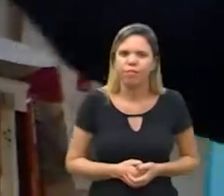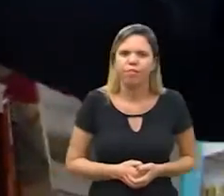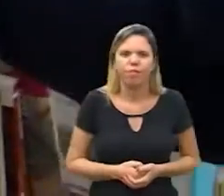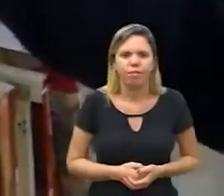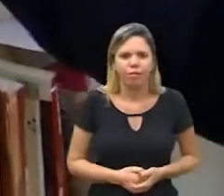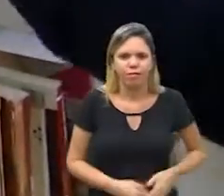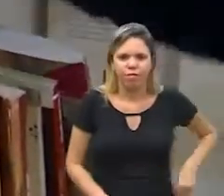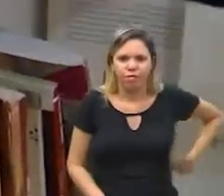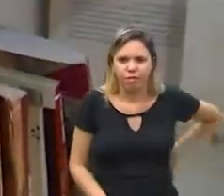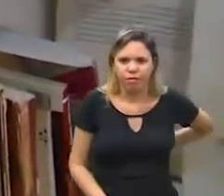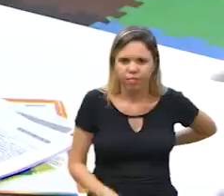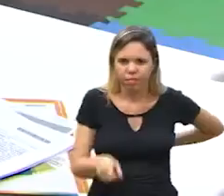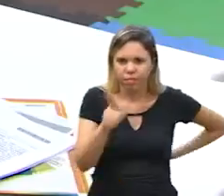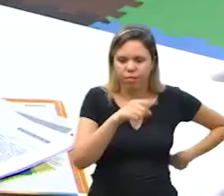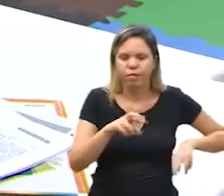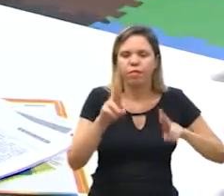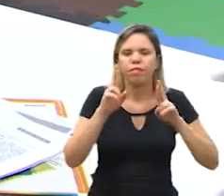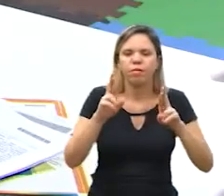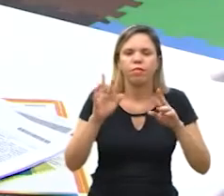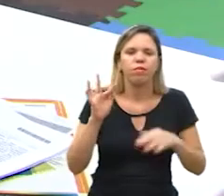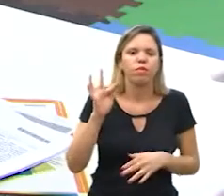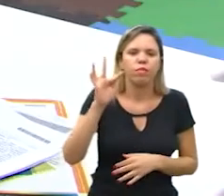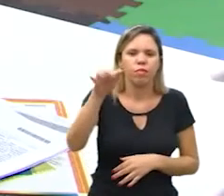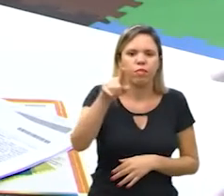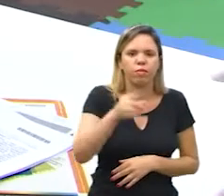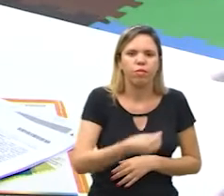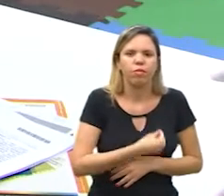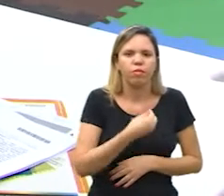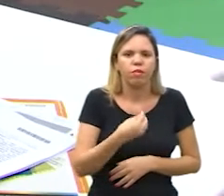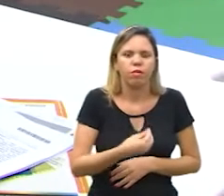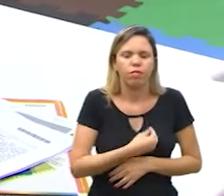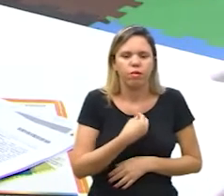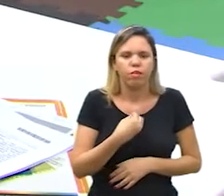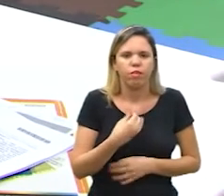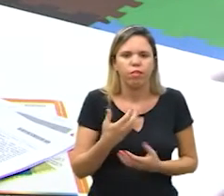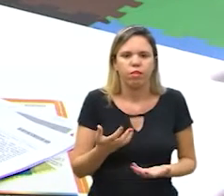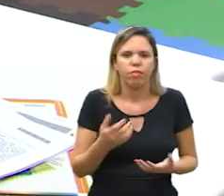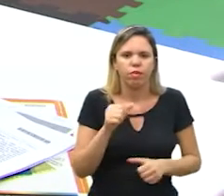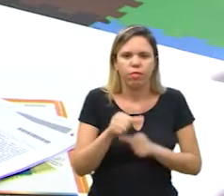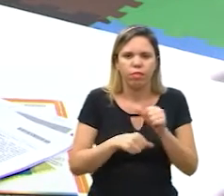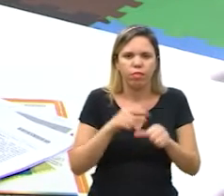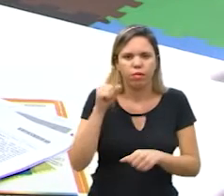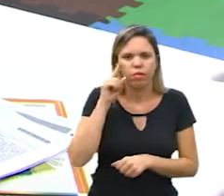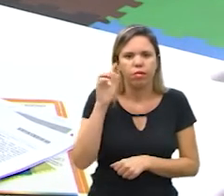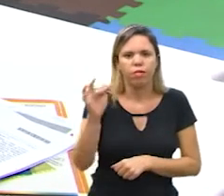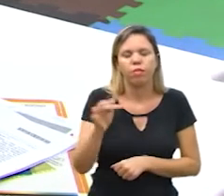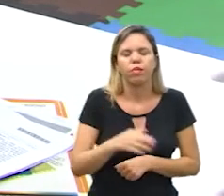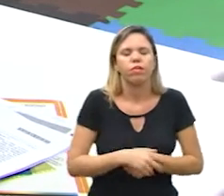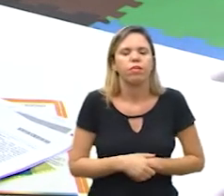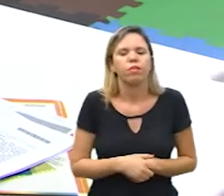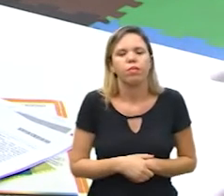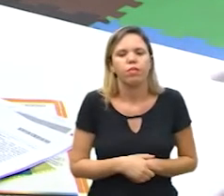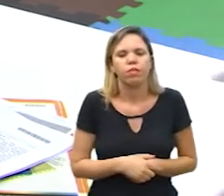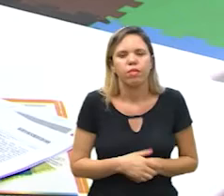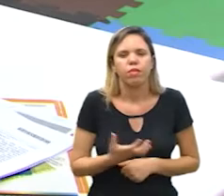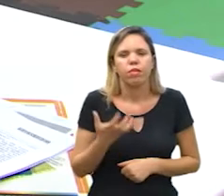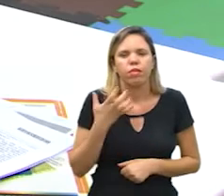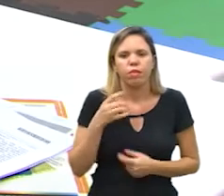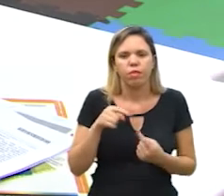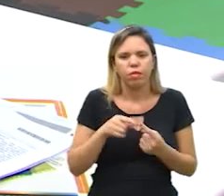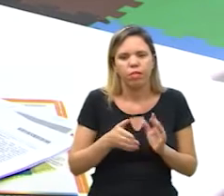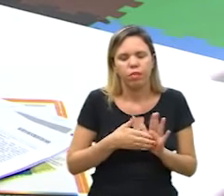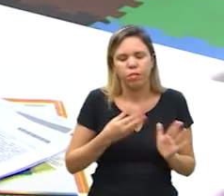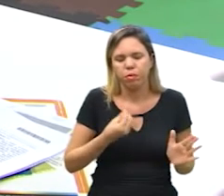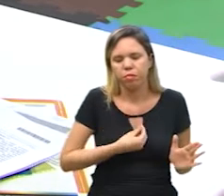começo. O que você espera para o seu futuro, para a sua vida? O que você espera se tornar um dia? O que